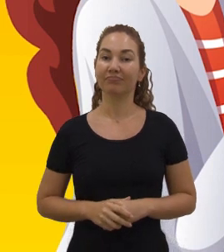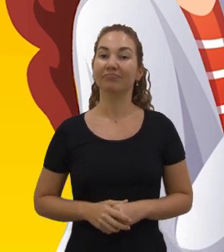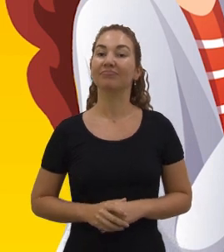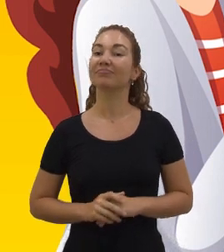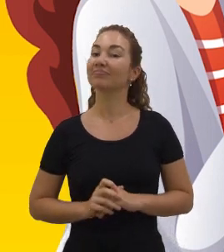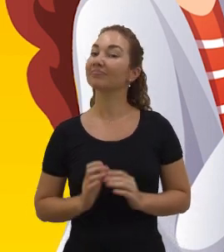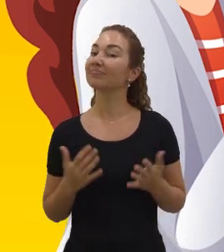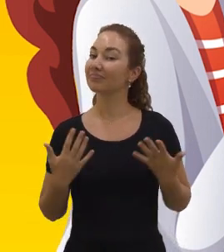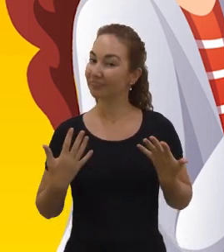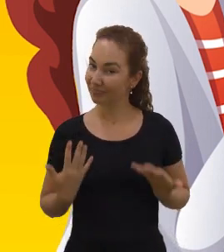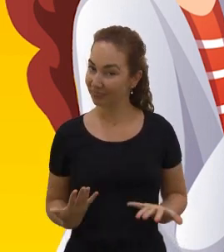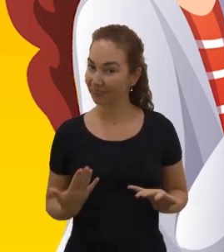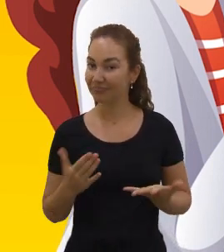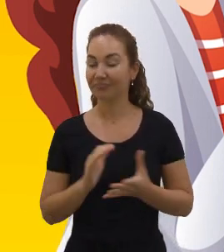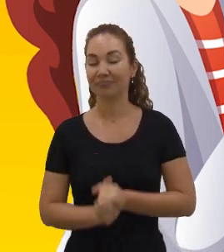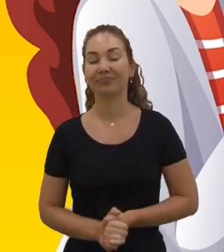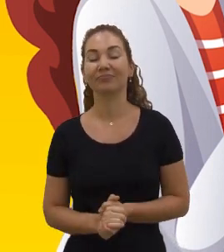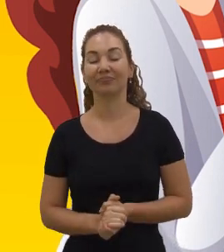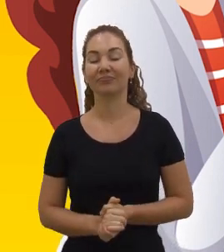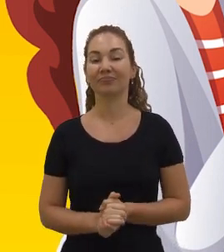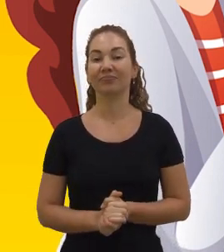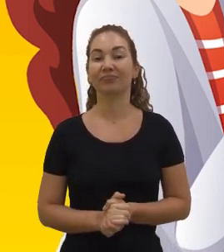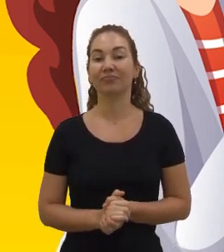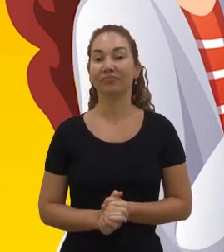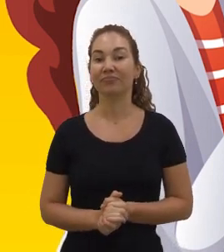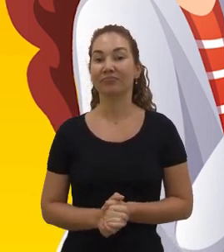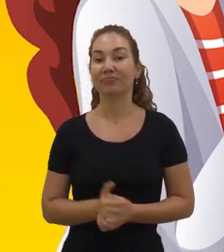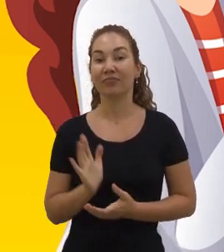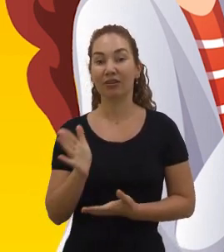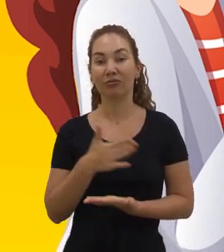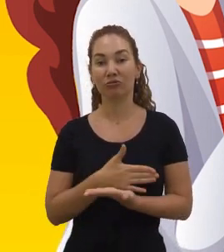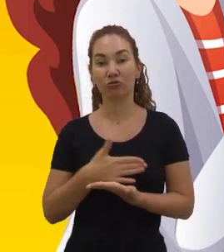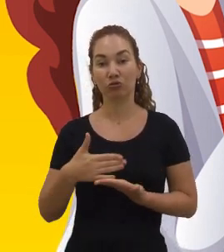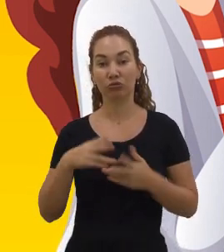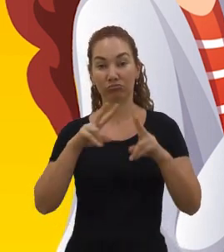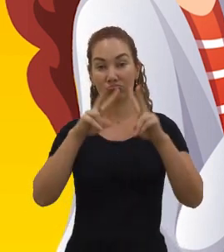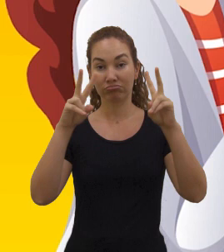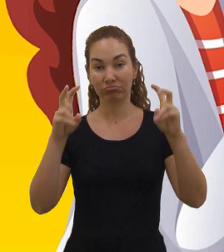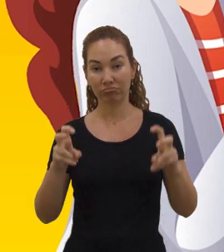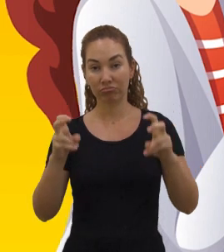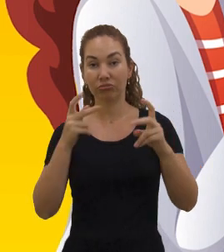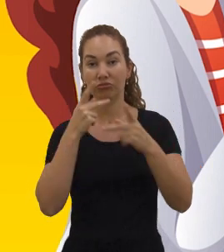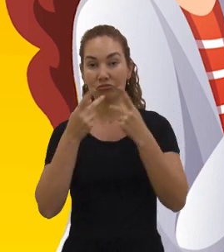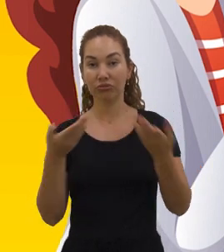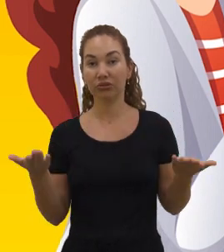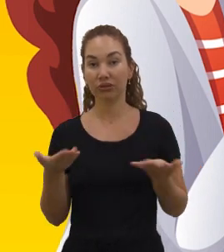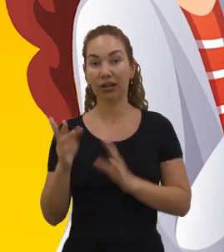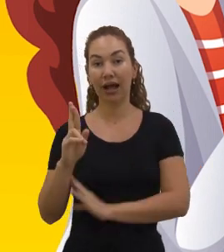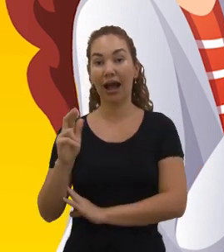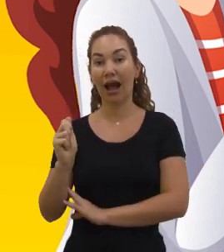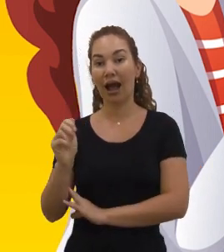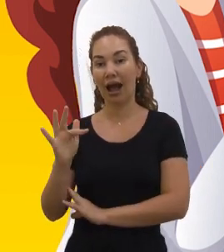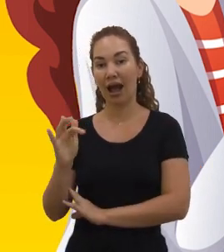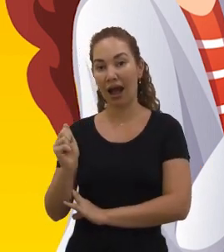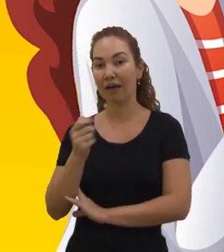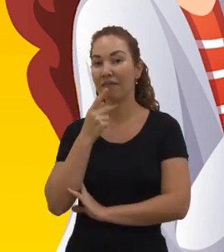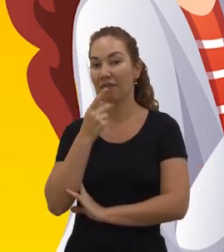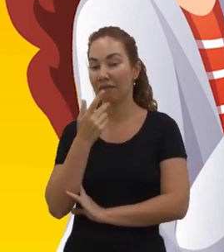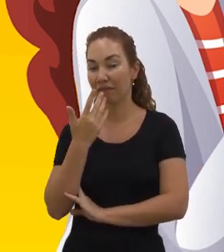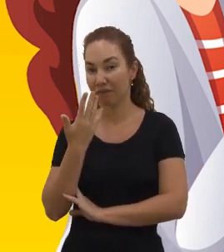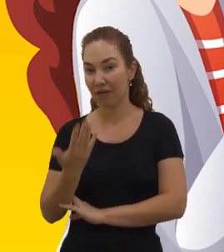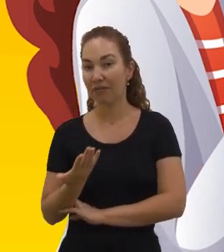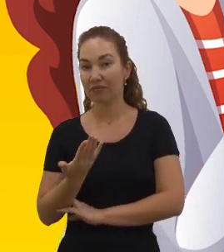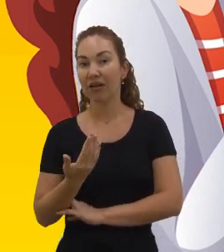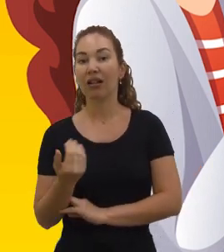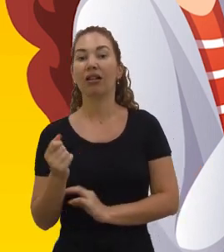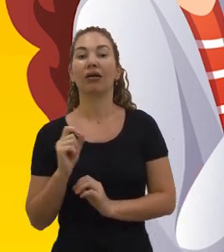Isso aí. Bom, a gente já vai dar, então, início ao assunto. Vou passar a palavra para a Rafa, que vai começar a conduzir o